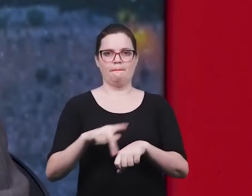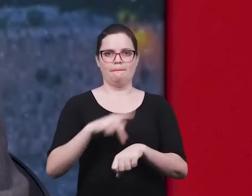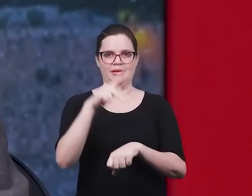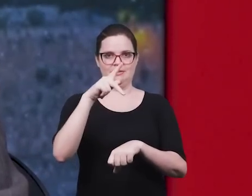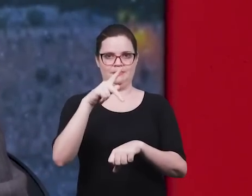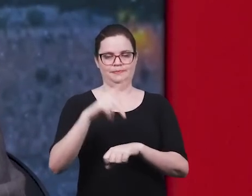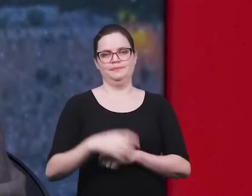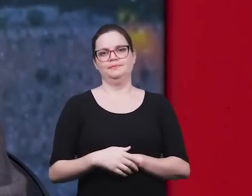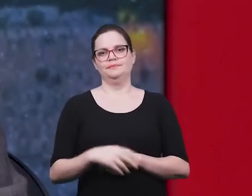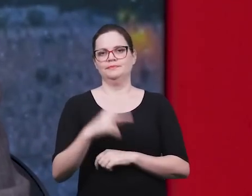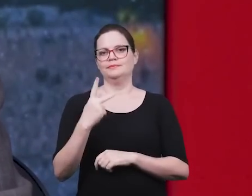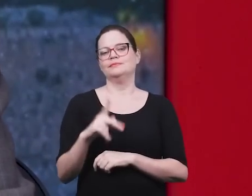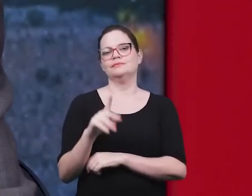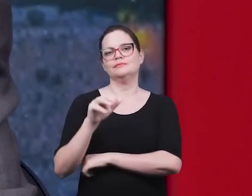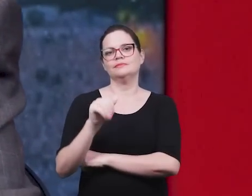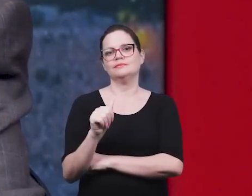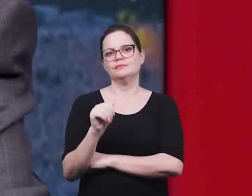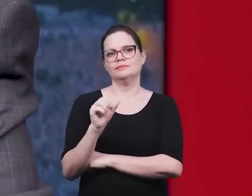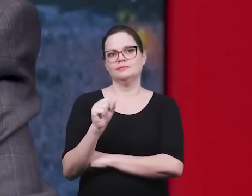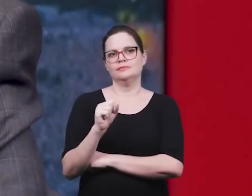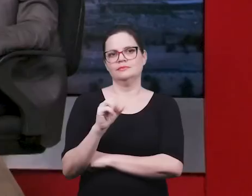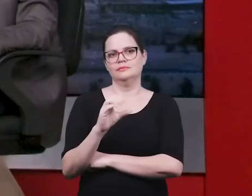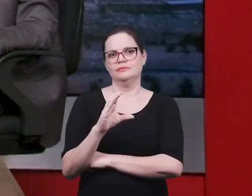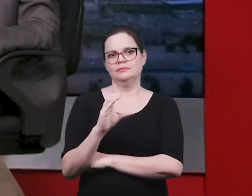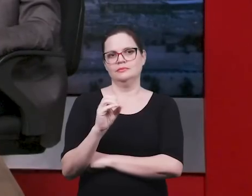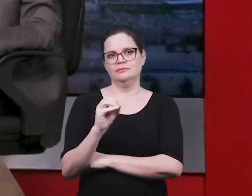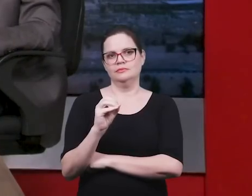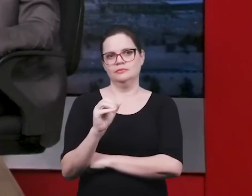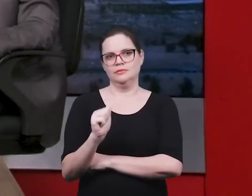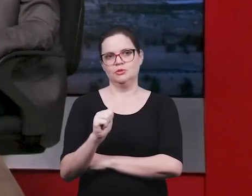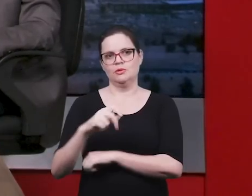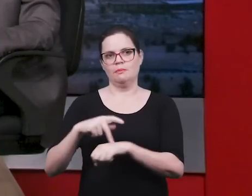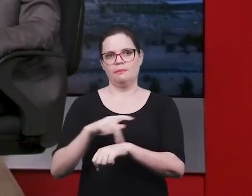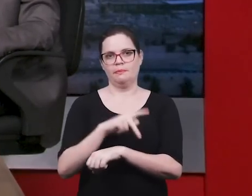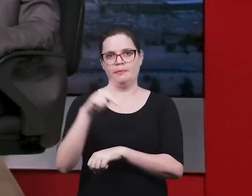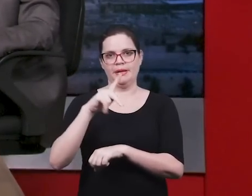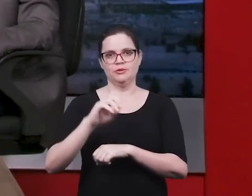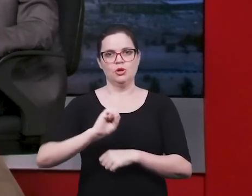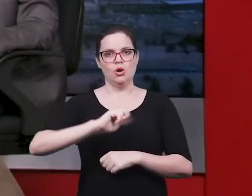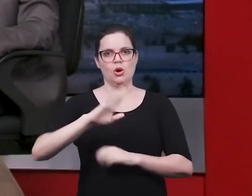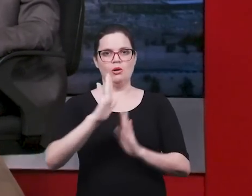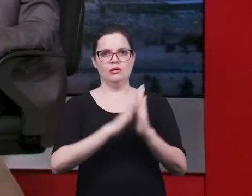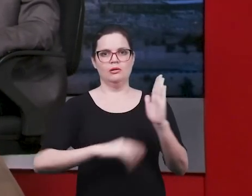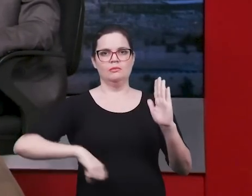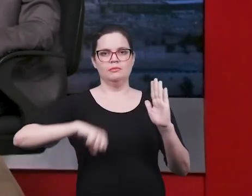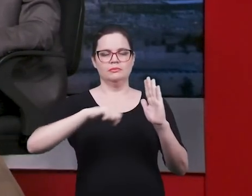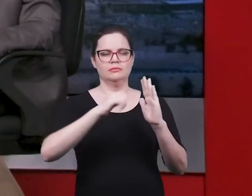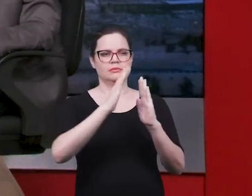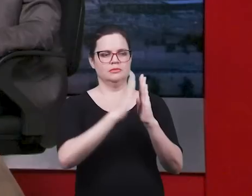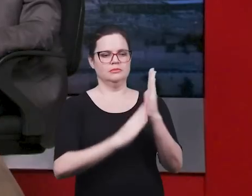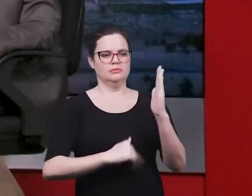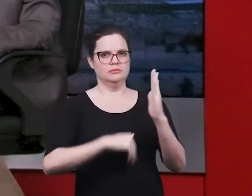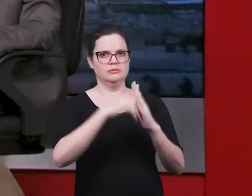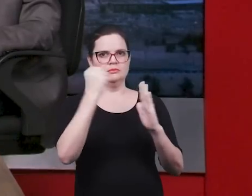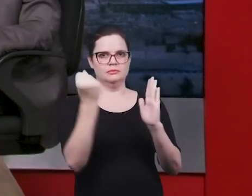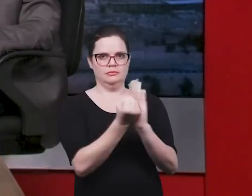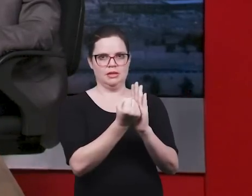da Páscoa. Pastor Edilson, Sim. O que nós podemos dizer sobre a festa da Páscoa?